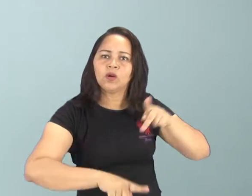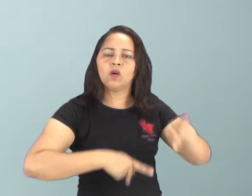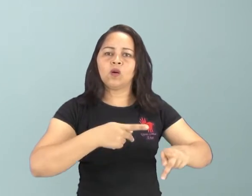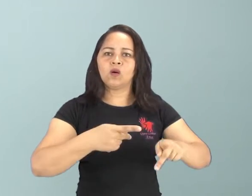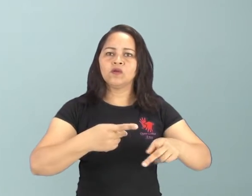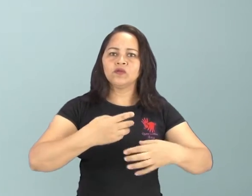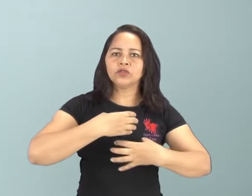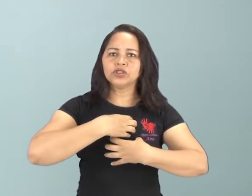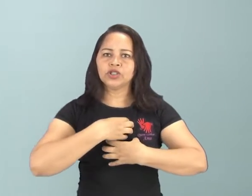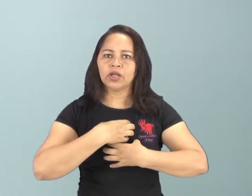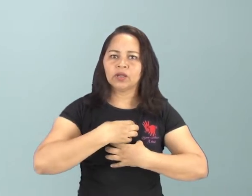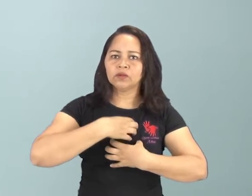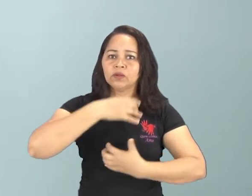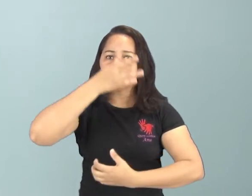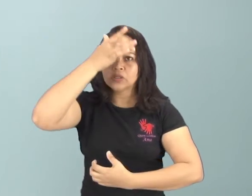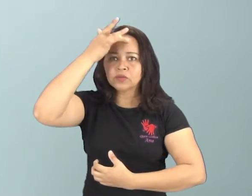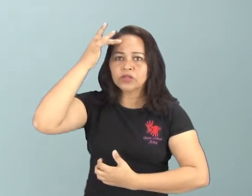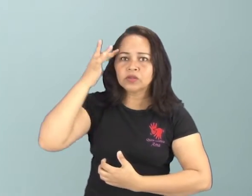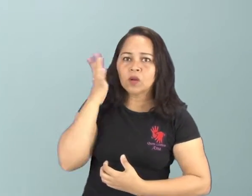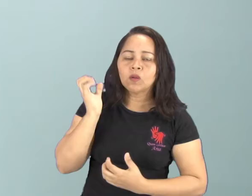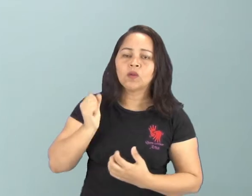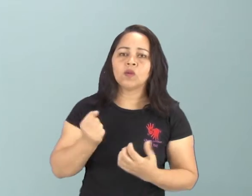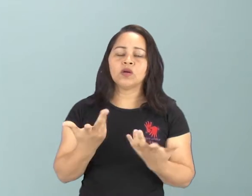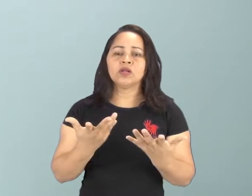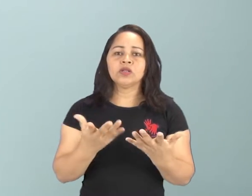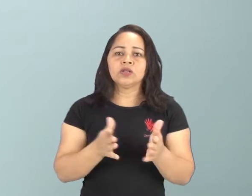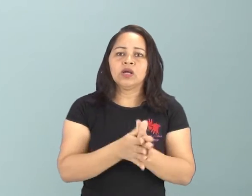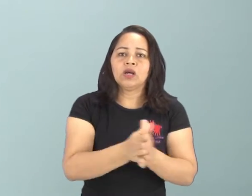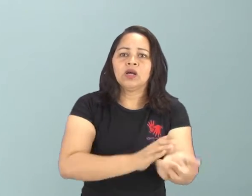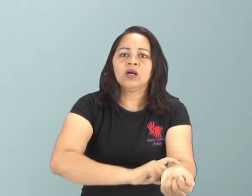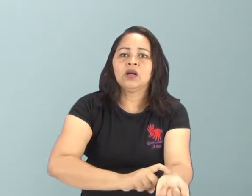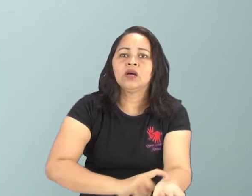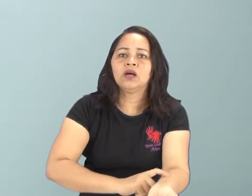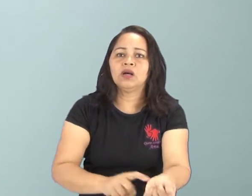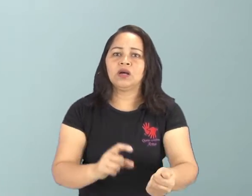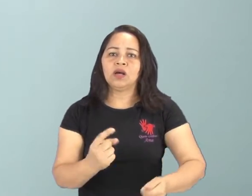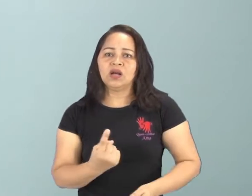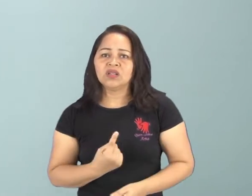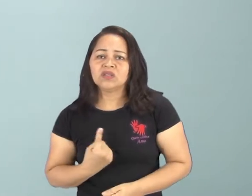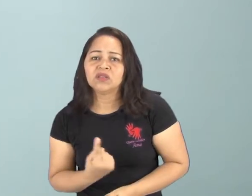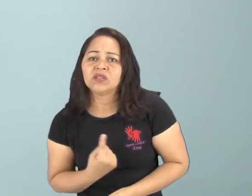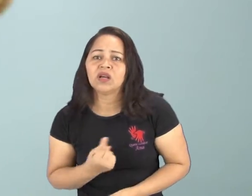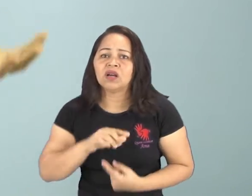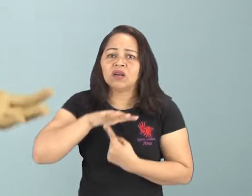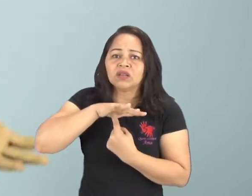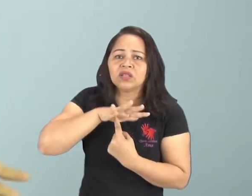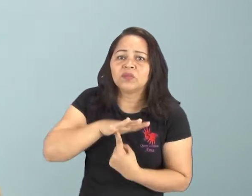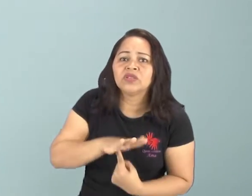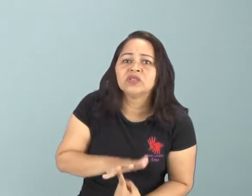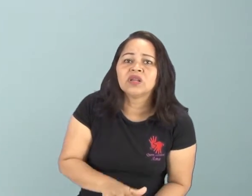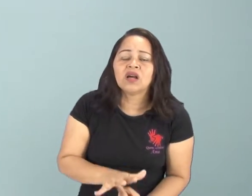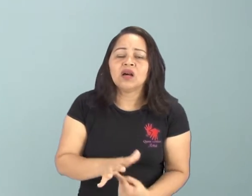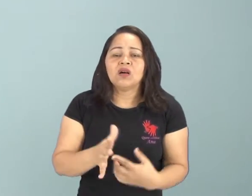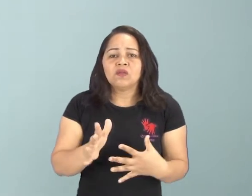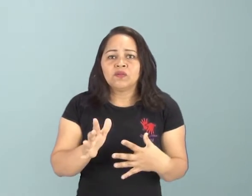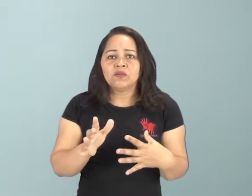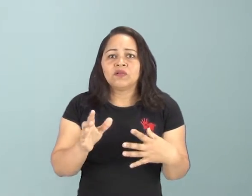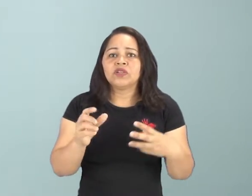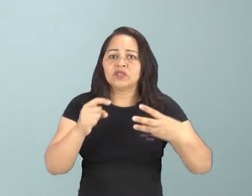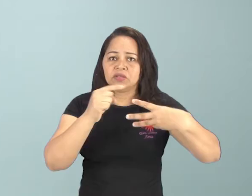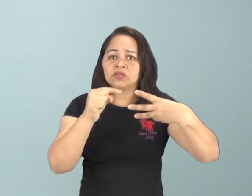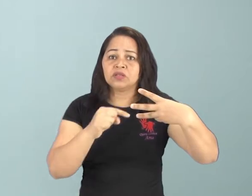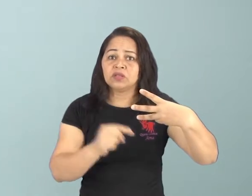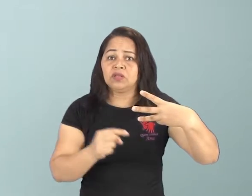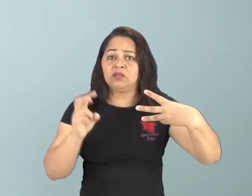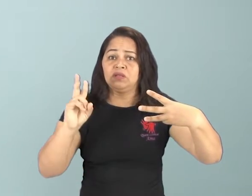falar sobre a solidão, sobre a depressão, sobre a ansiedade, e não dar somente aquele final feliz, mas